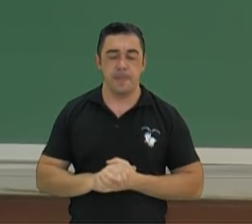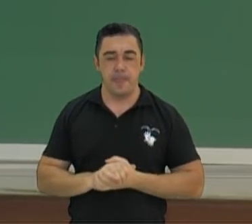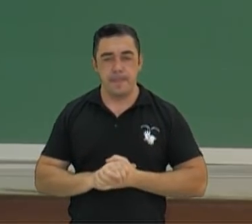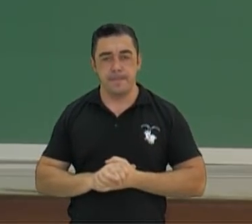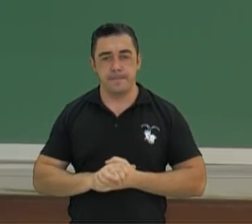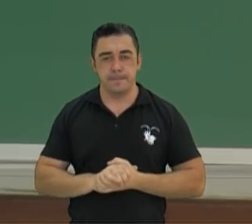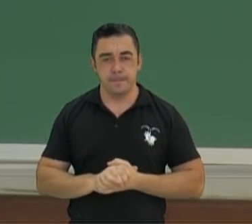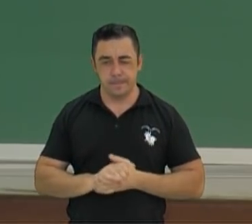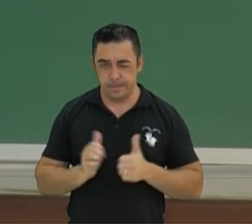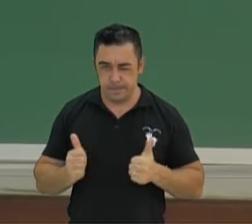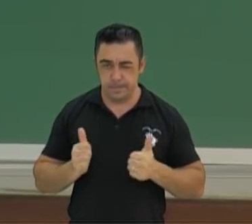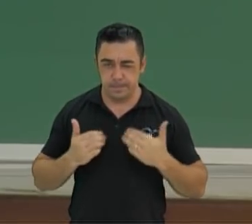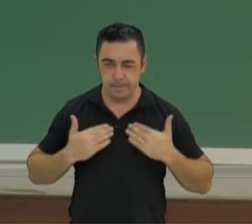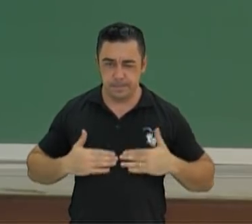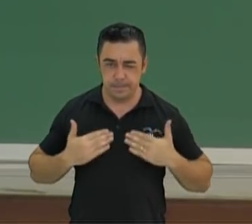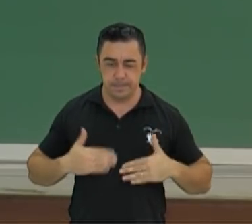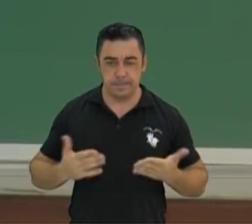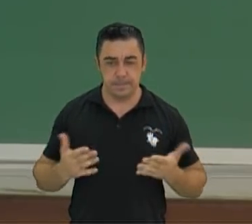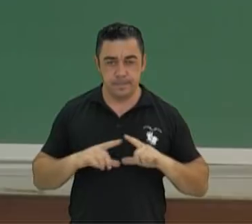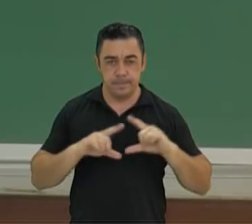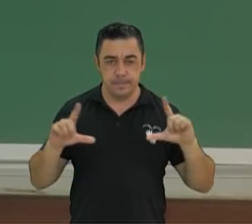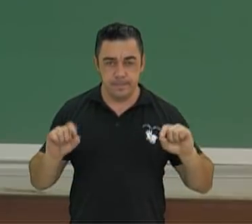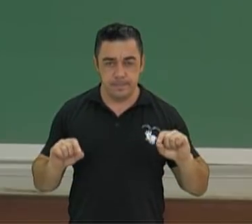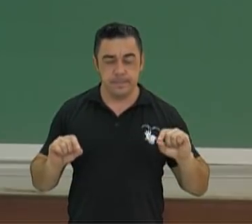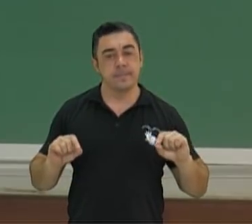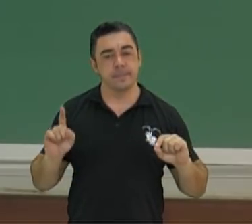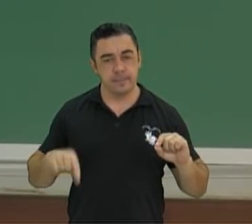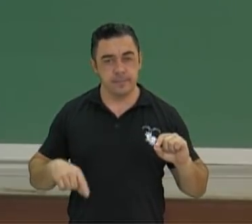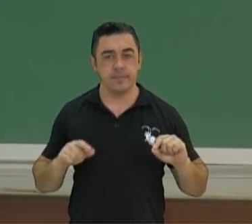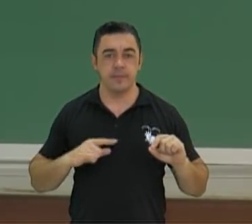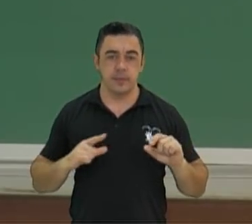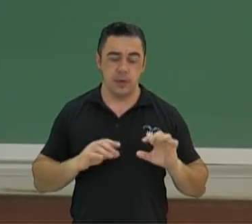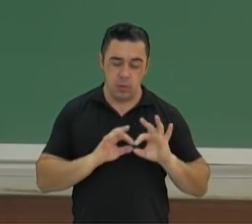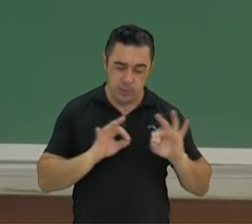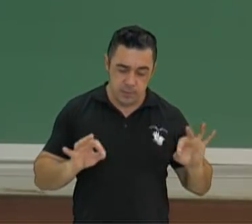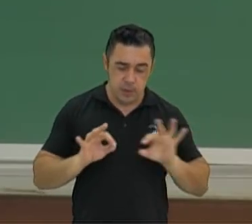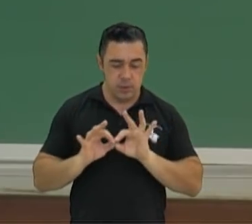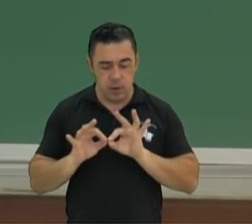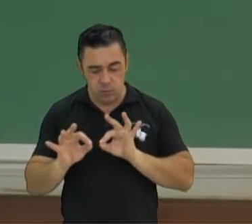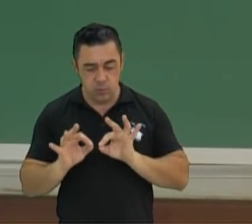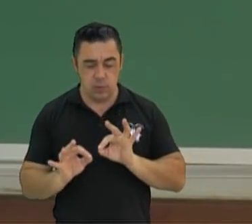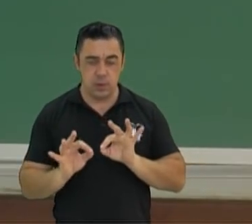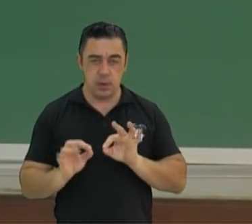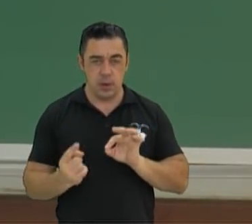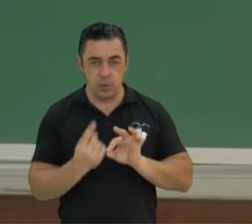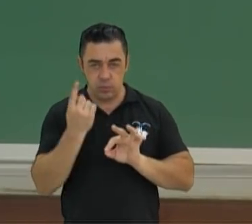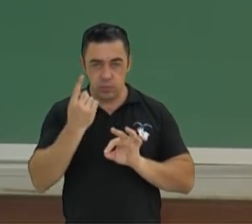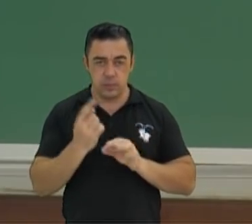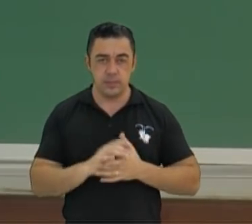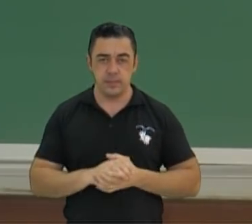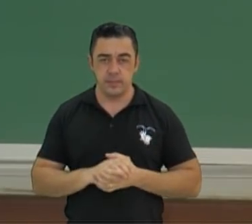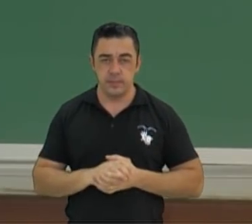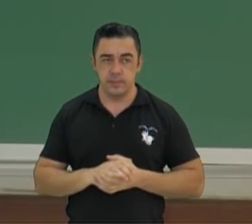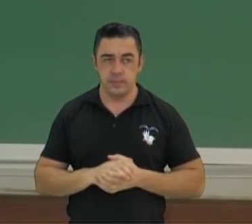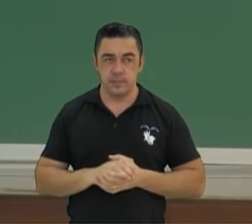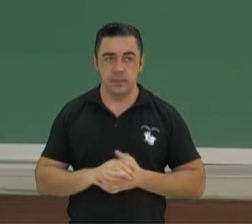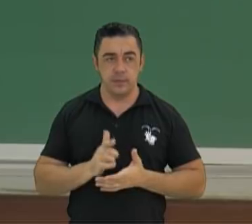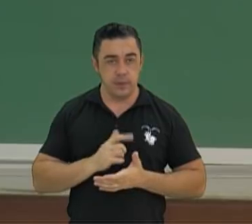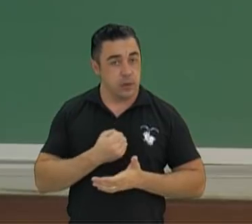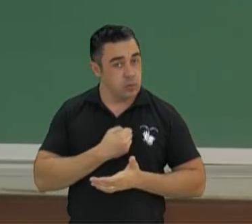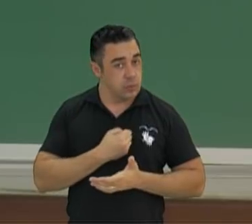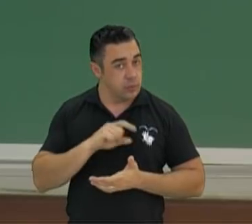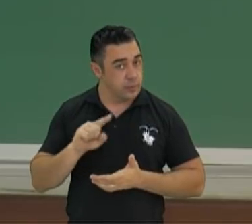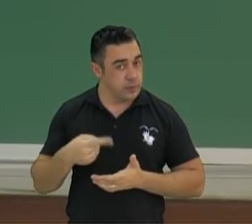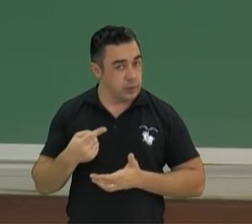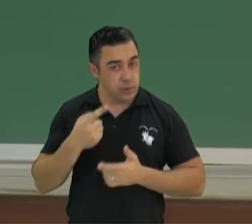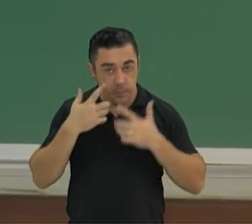total. Tranquilinho? Fórmula de bloco retangular, comprimento vezes largura vezes altura. Vai ter número aí com